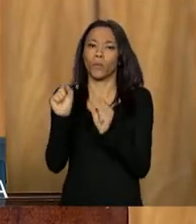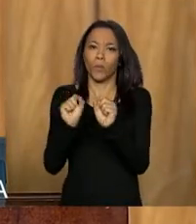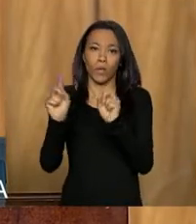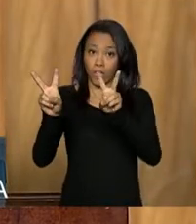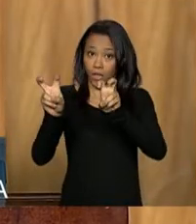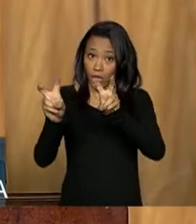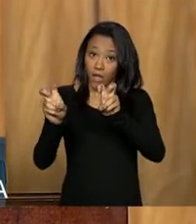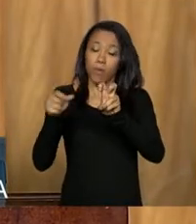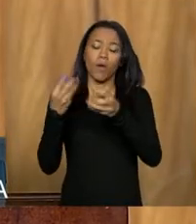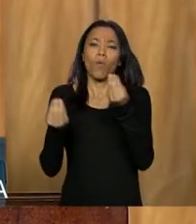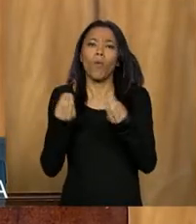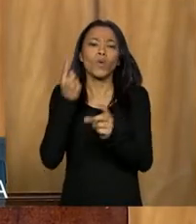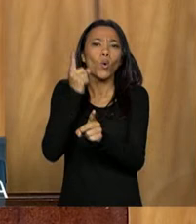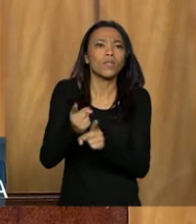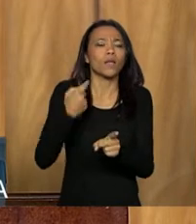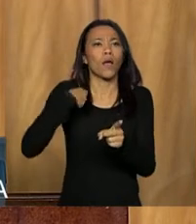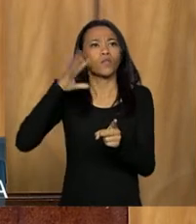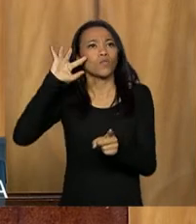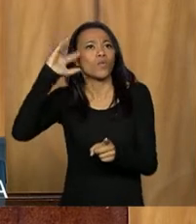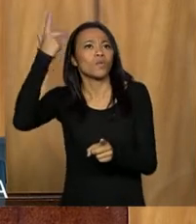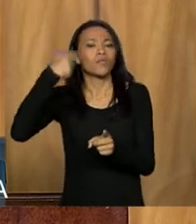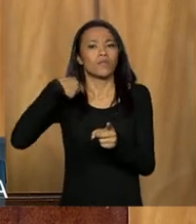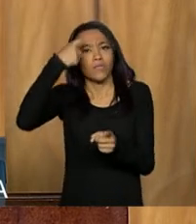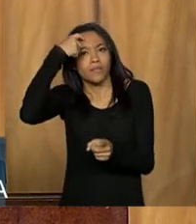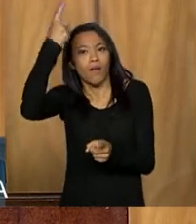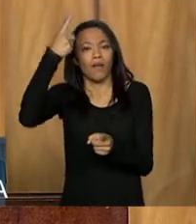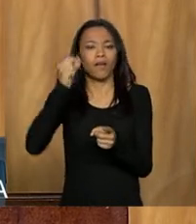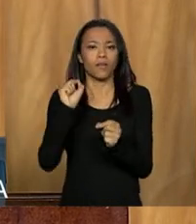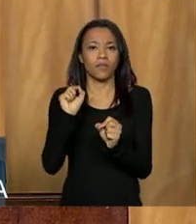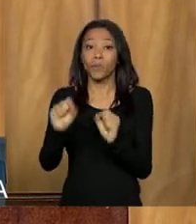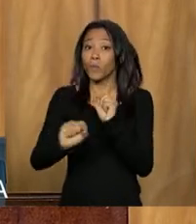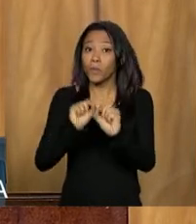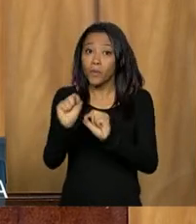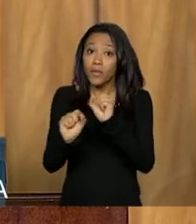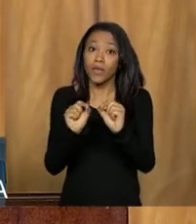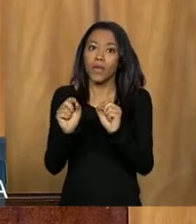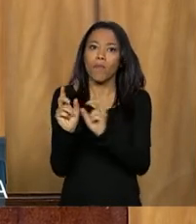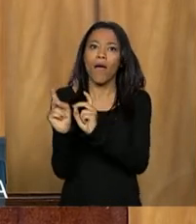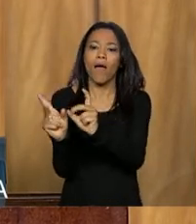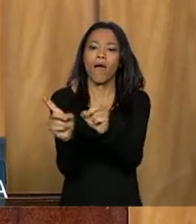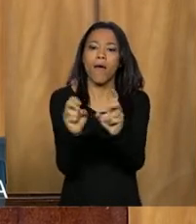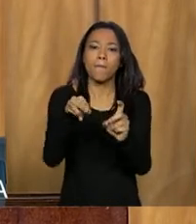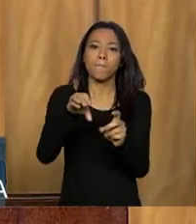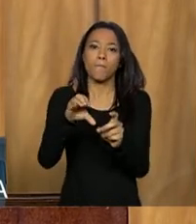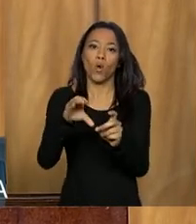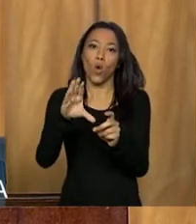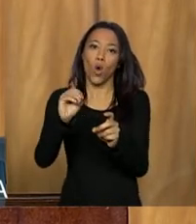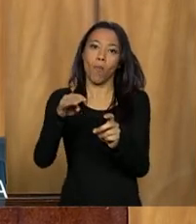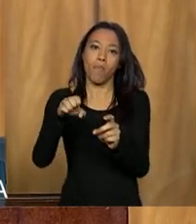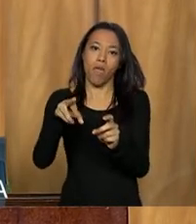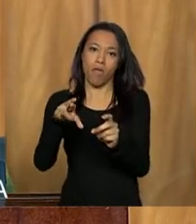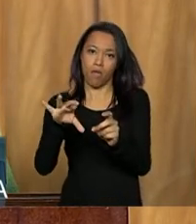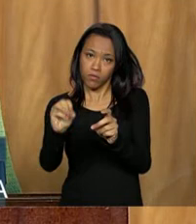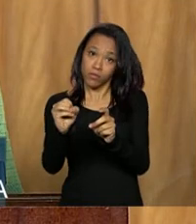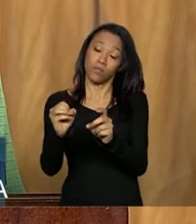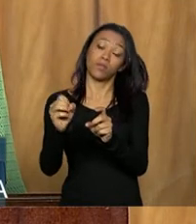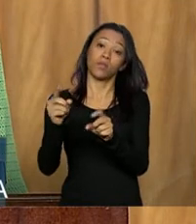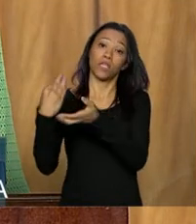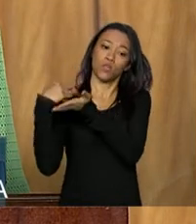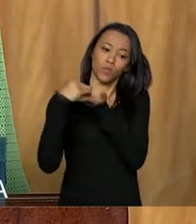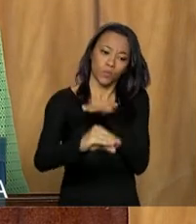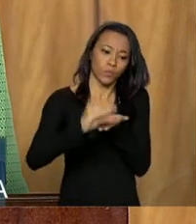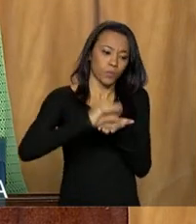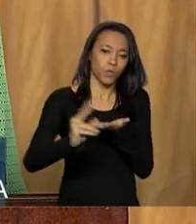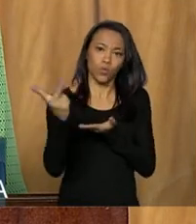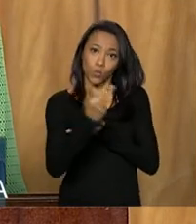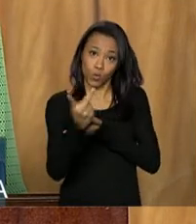de encontrarmos soluções criativas para fomentar o comércio e o investimento entre os dois países, que se